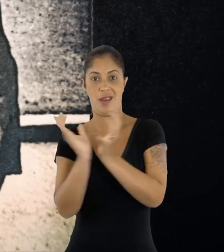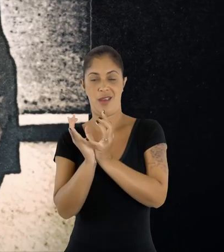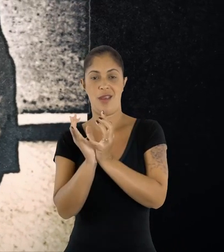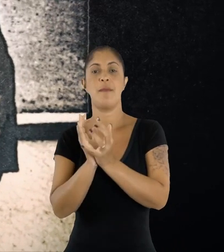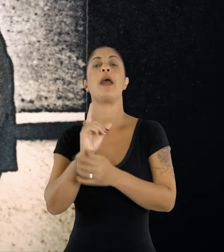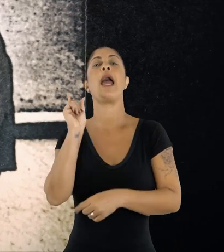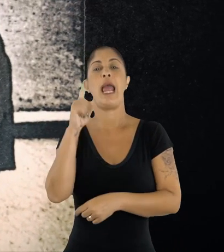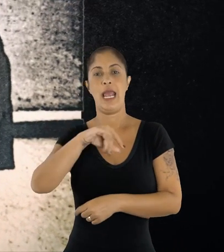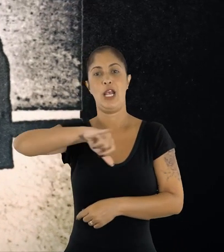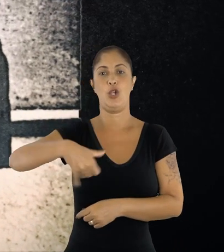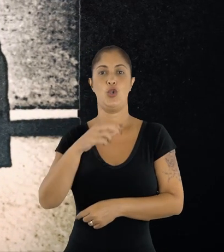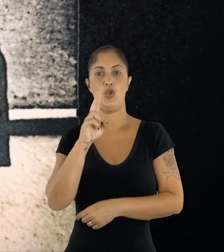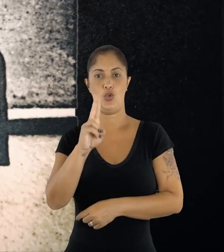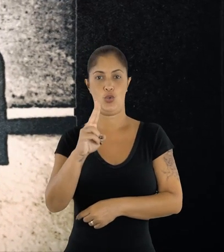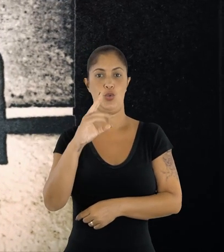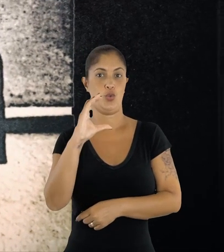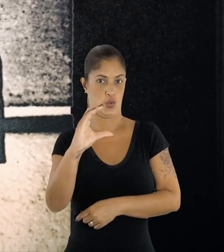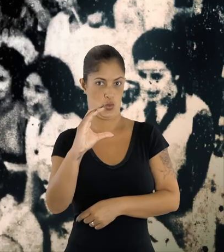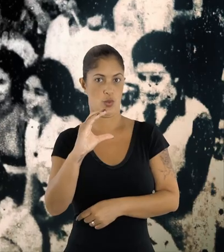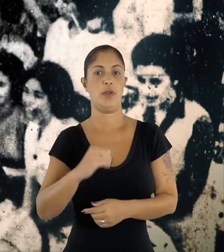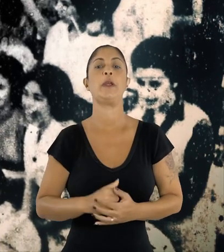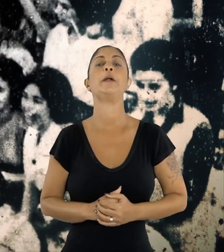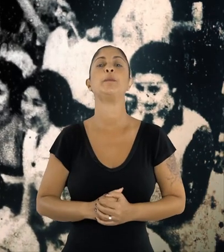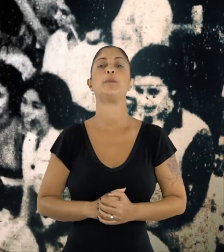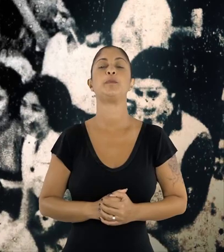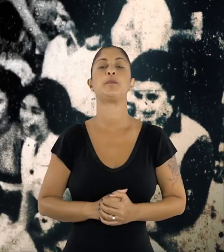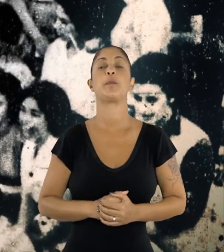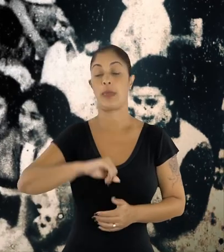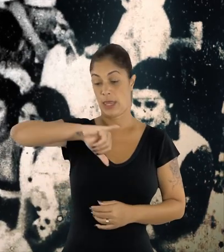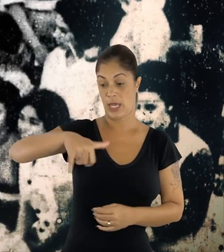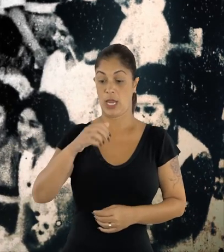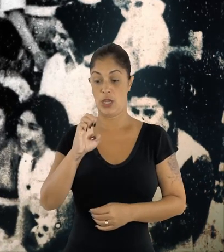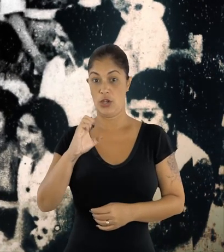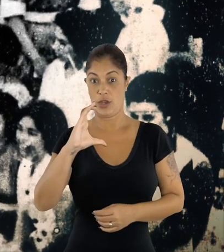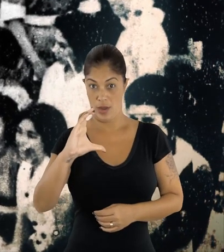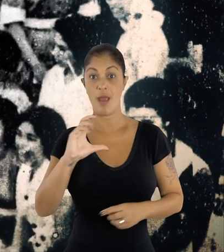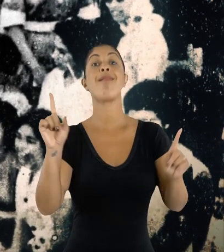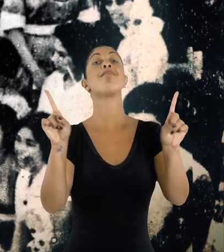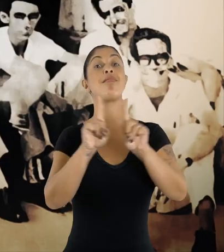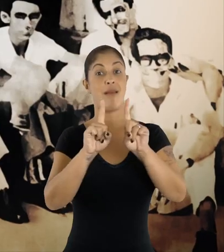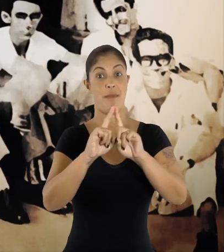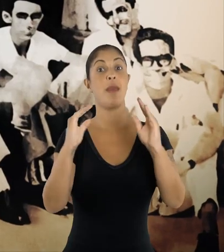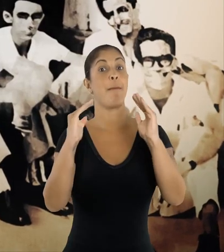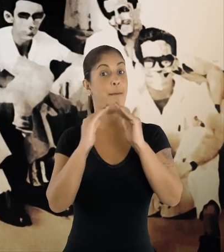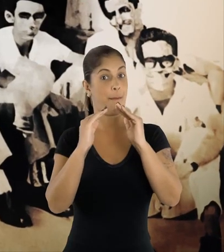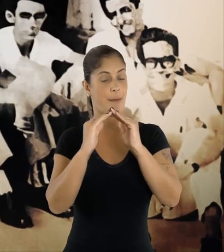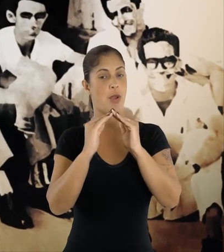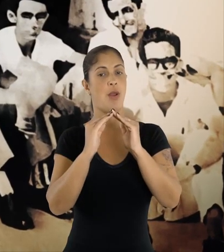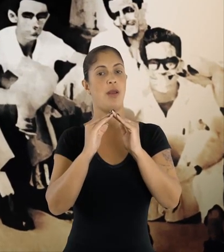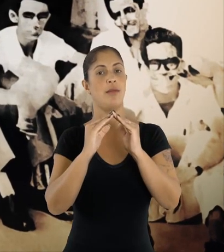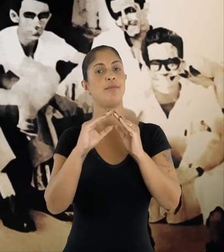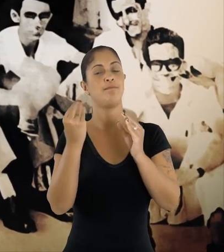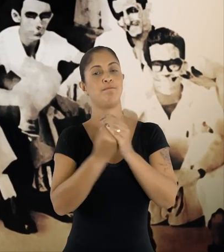onde moravam as equipes da JUC, Juventude Universitária Católica, da JEC, e